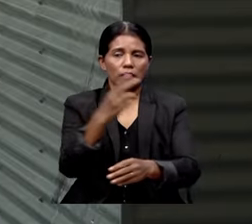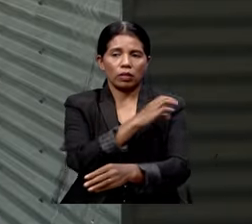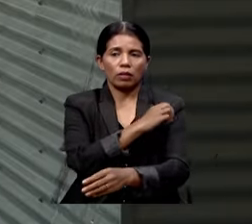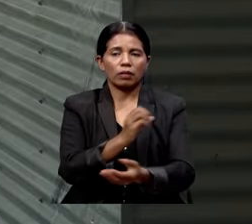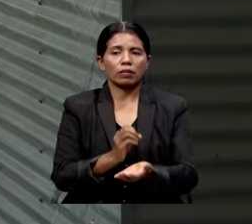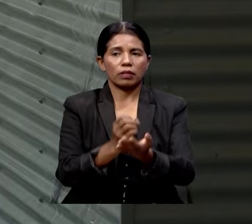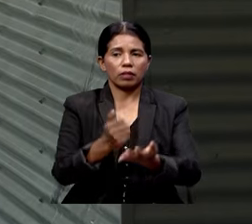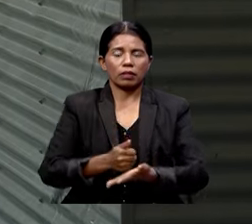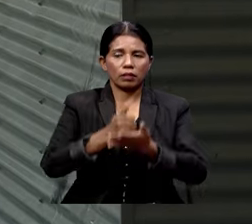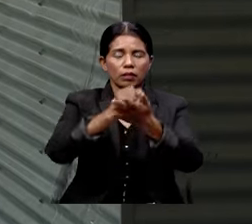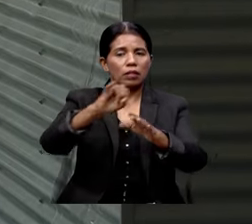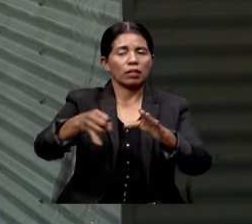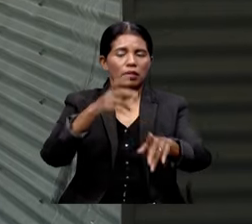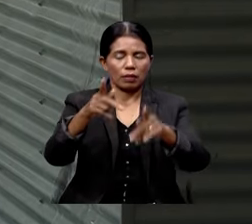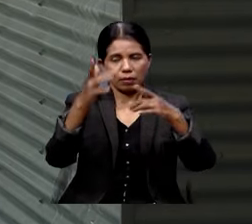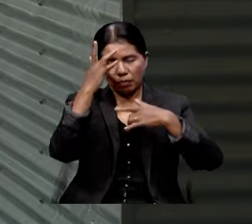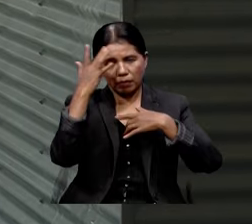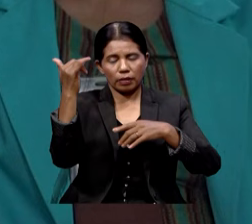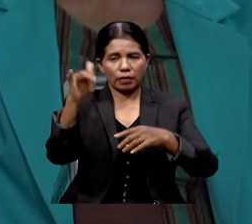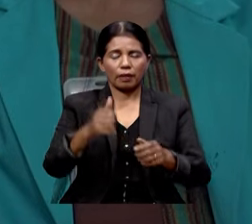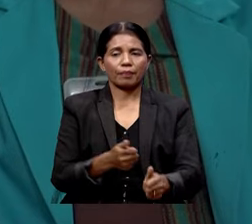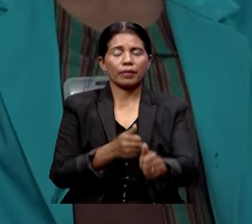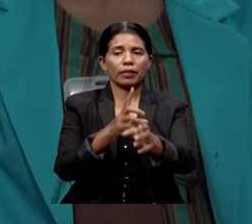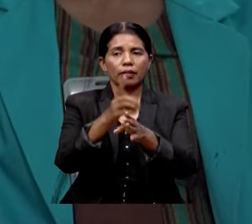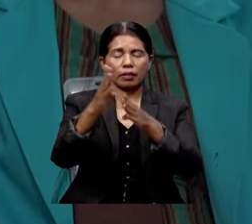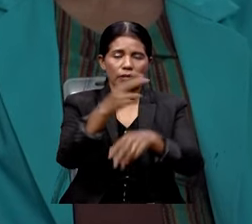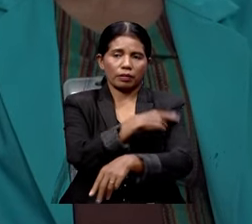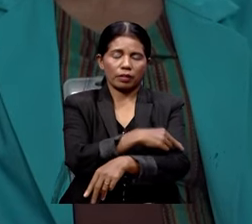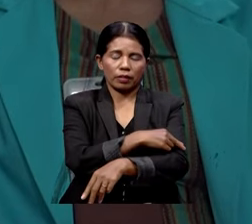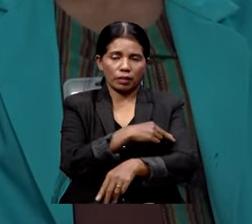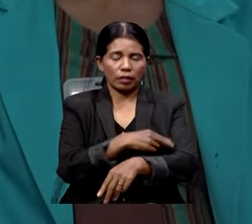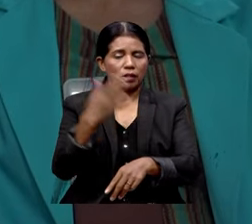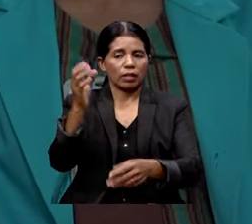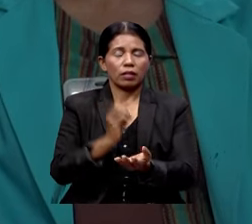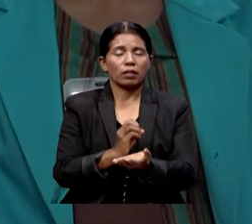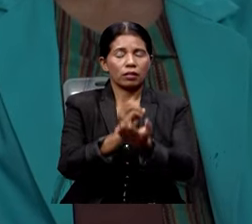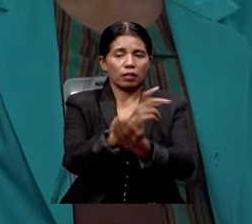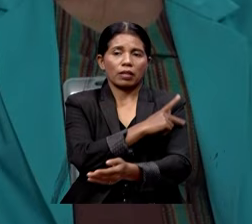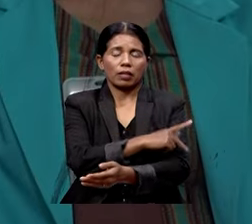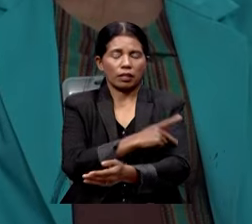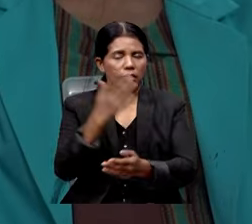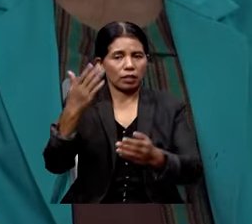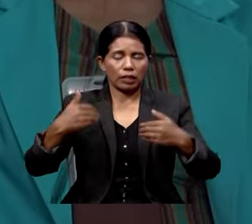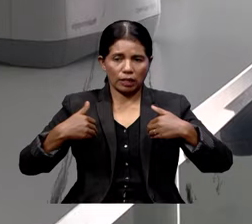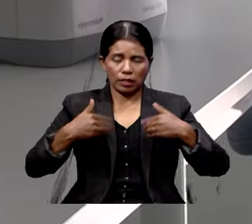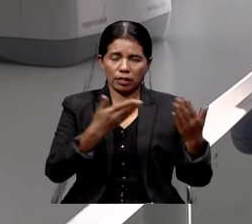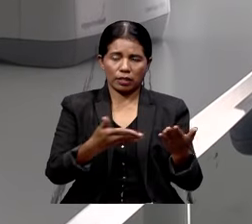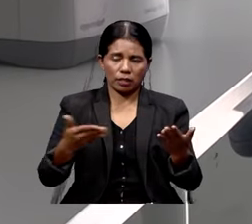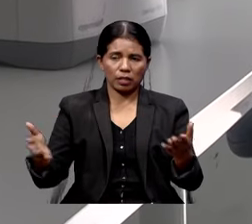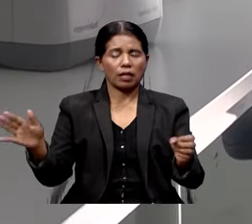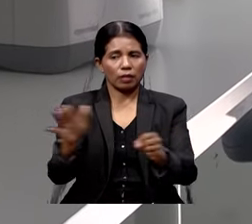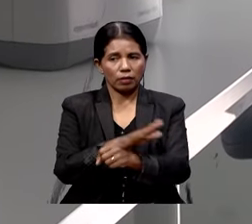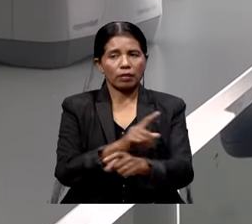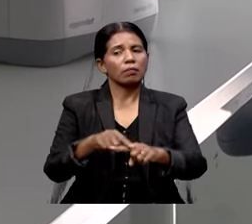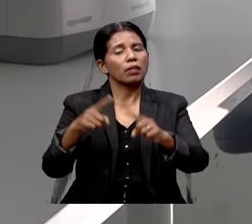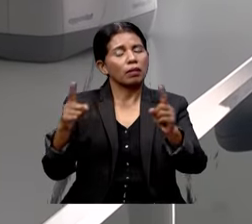halo tratamento geral ba paciente sira tuir diretor geral hospital regional Raiwa clínica refere e equipamento suficiente mai